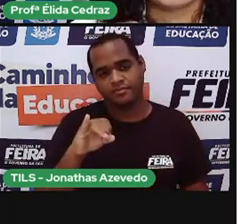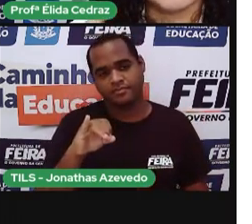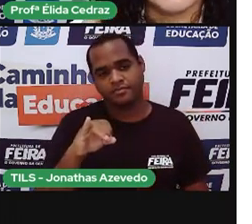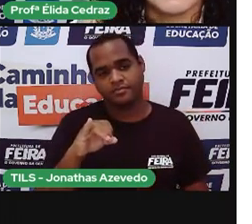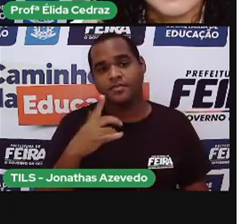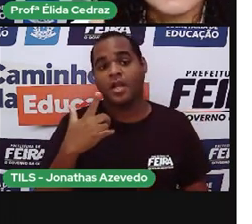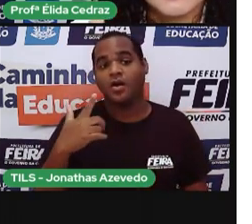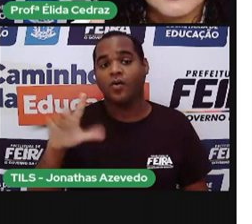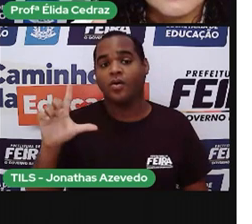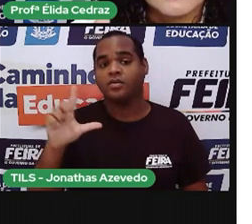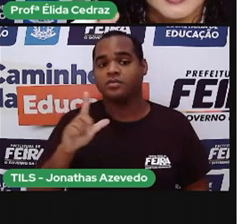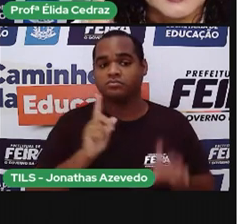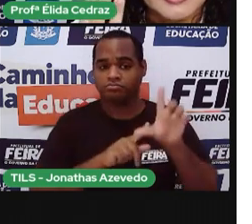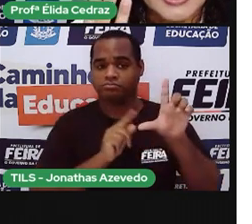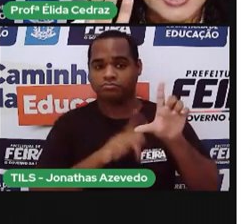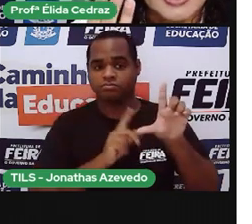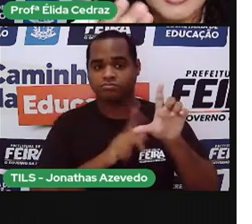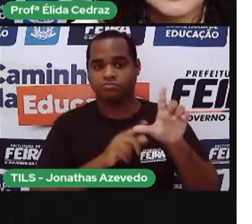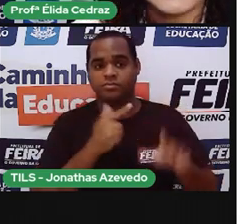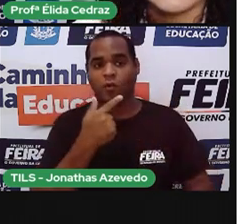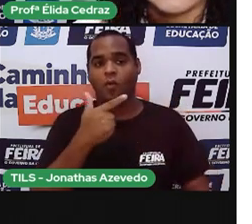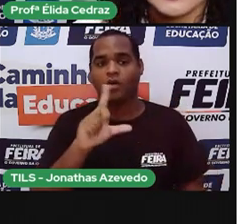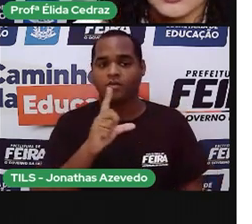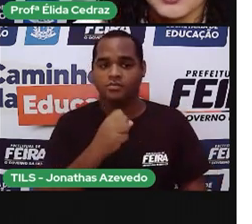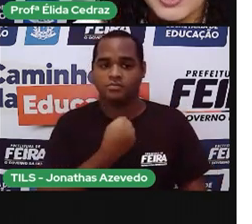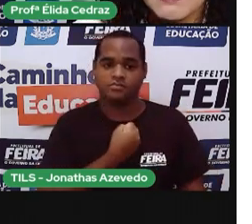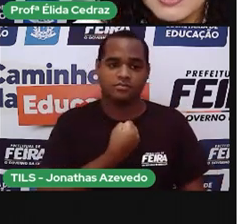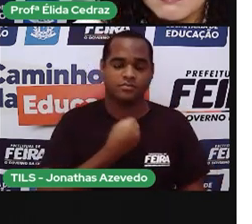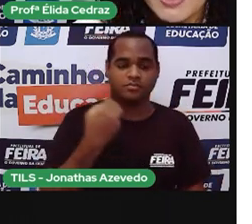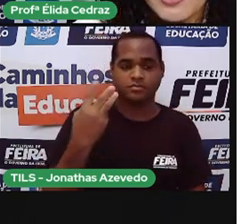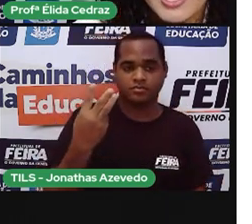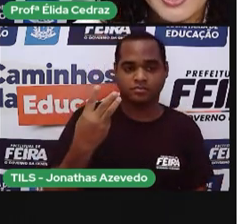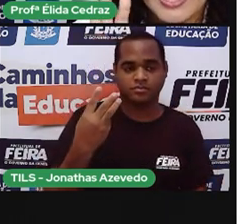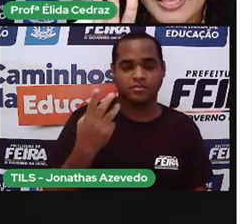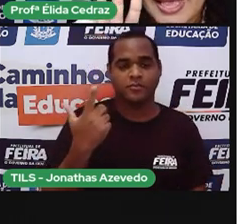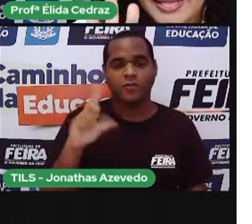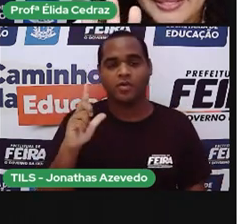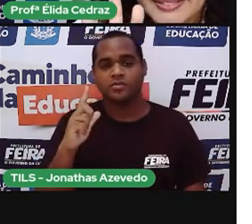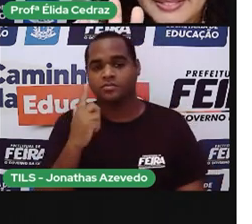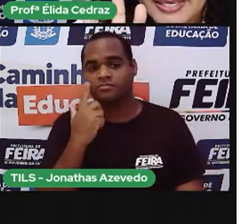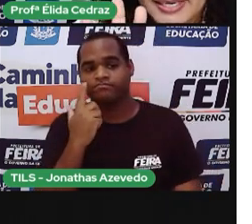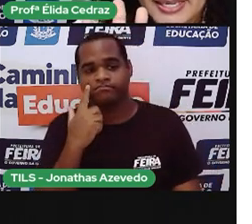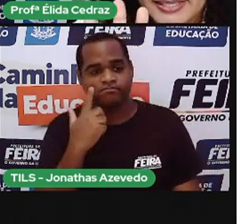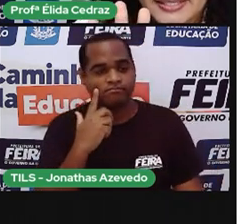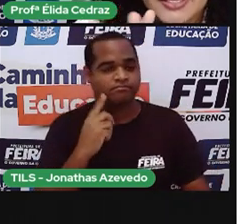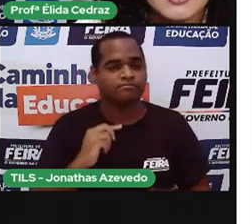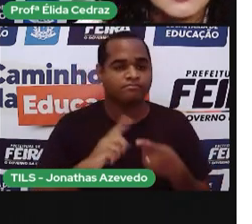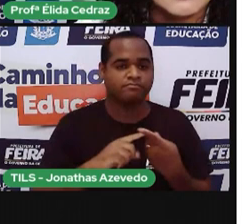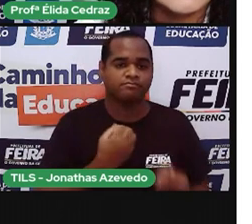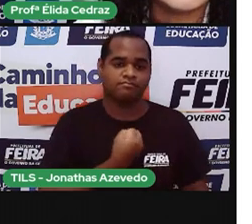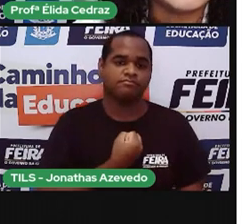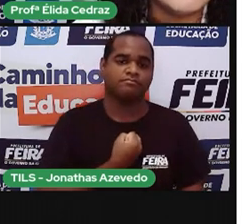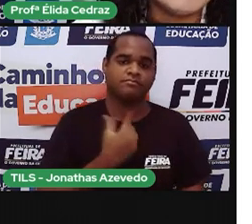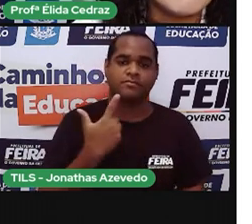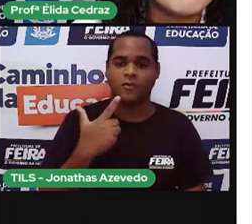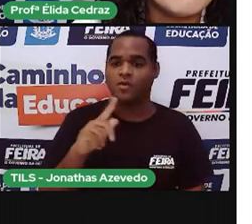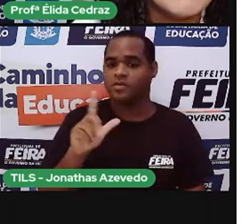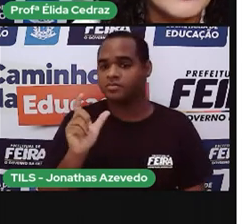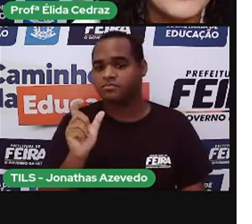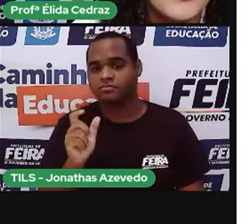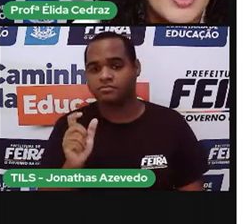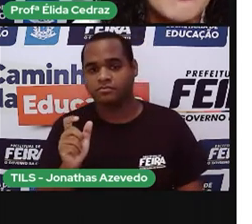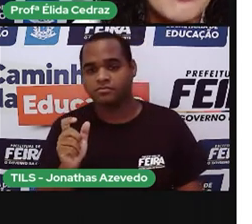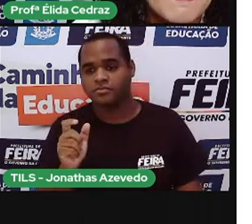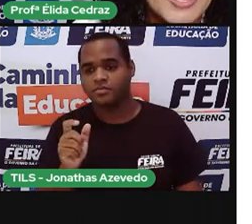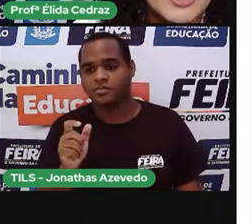depois vem a letra a terceira letra então o que que você vai olhar a terceira lê quem